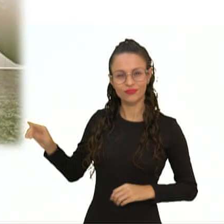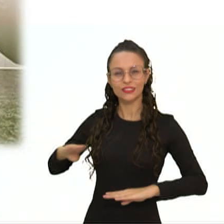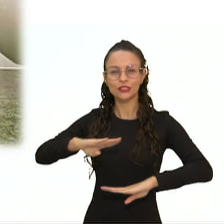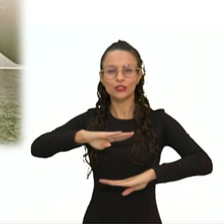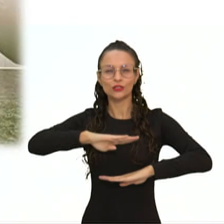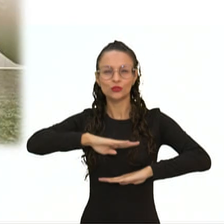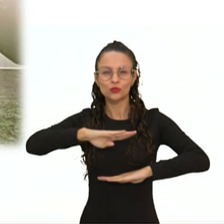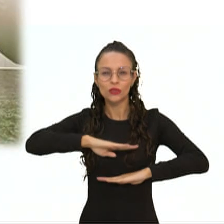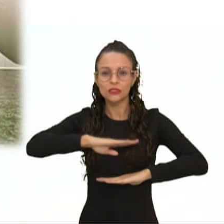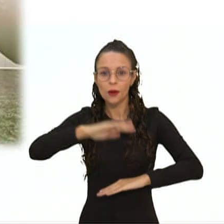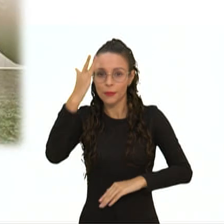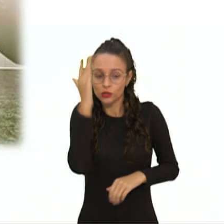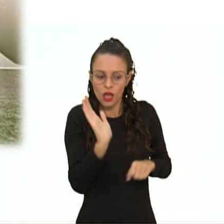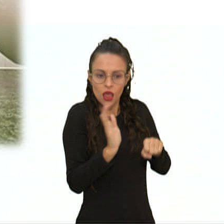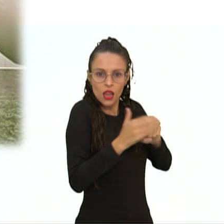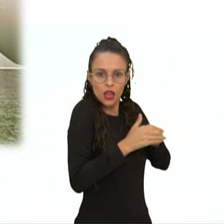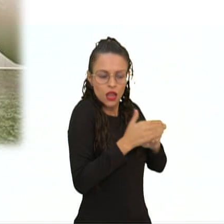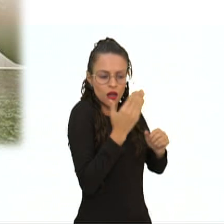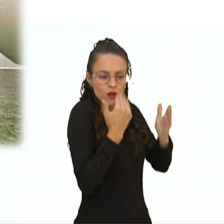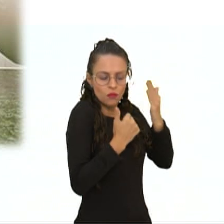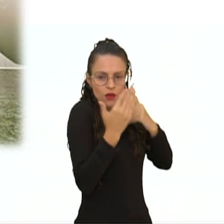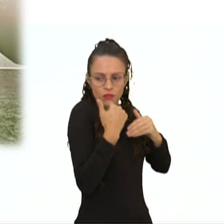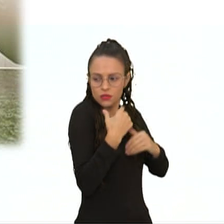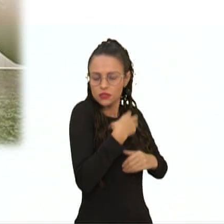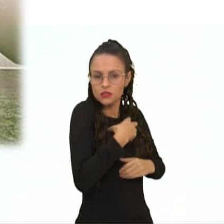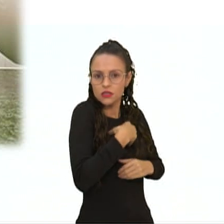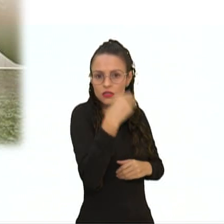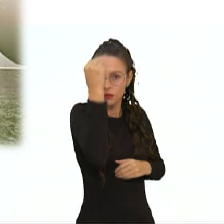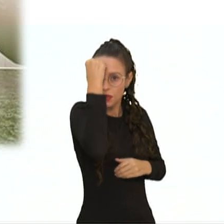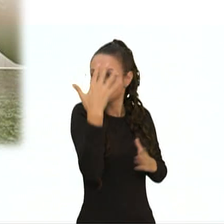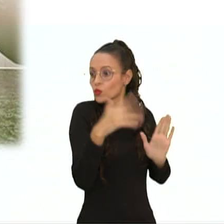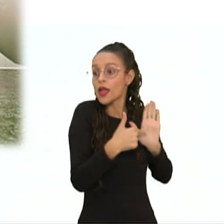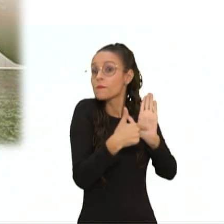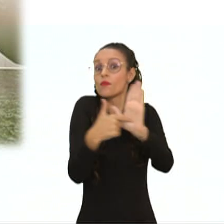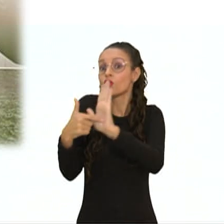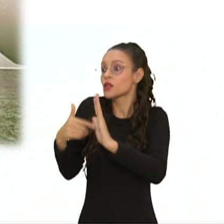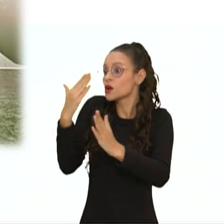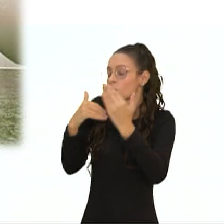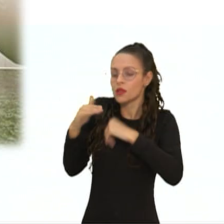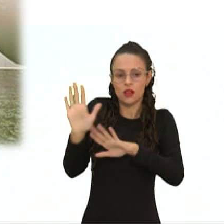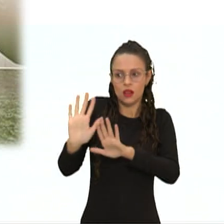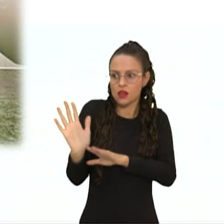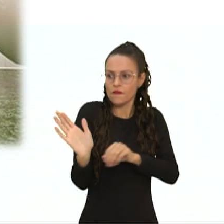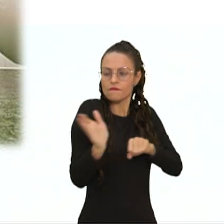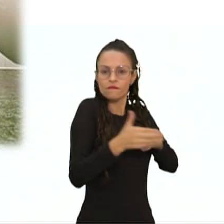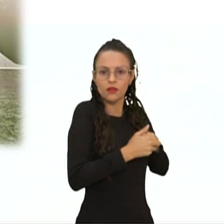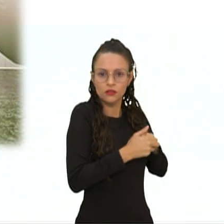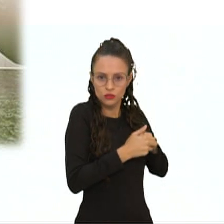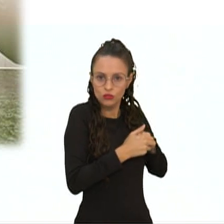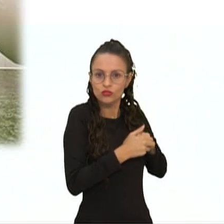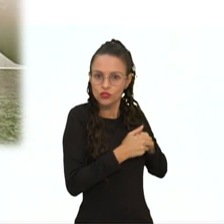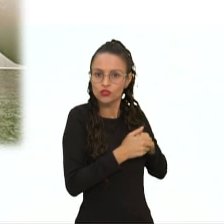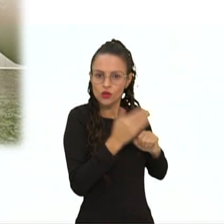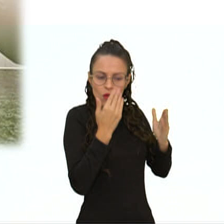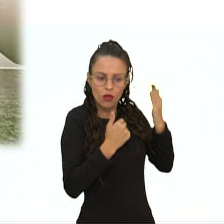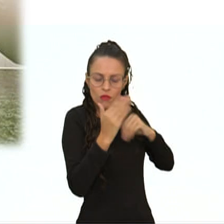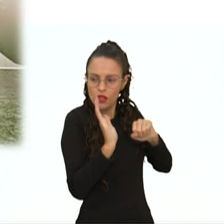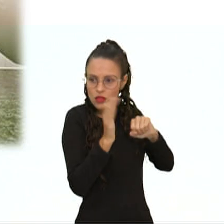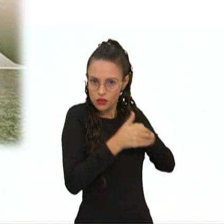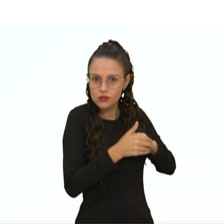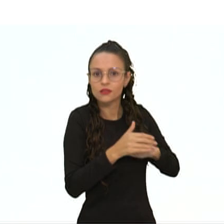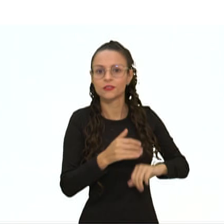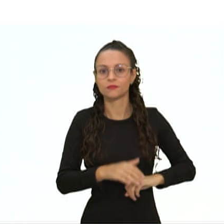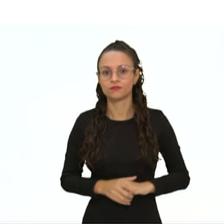situação da pessoa comendo inclusive escondida tá ela se sente culpada ela não quer mostrar para os outros esse problema muitas vezes ela se esconde